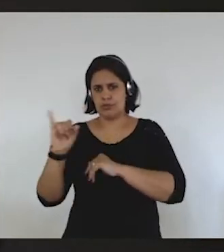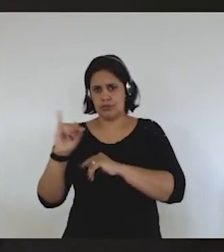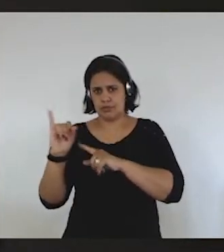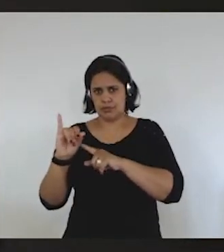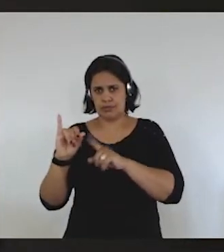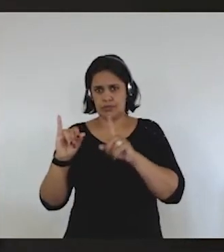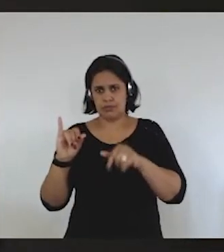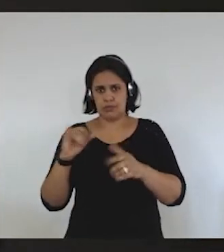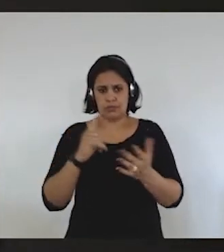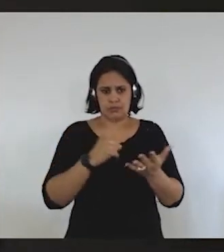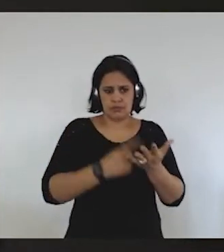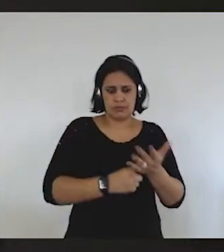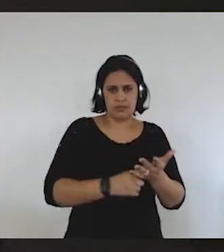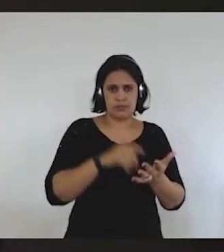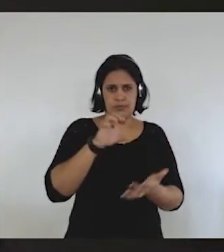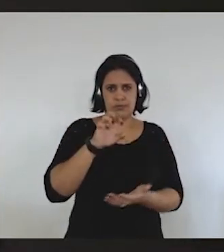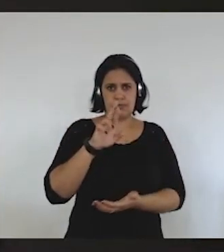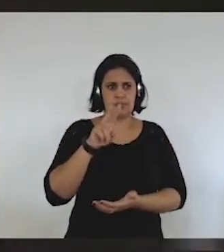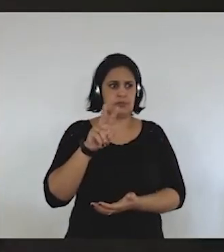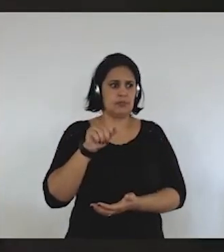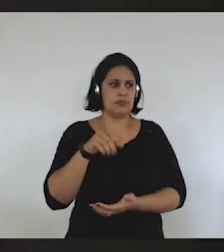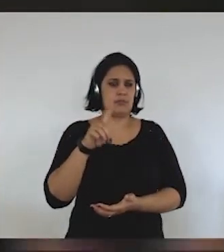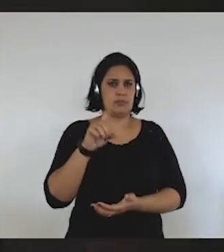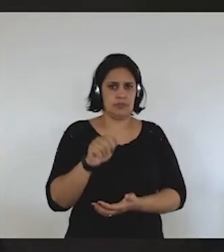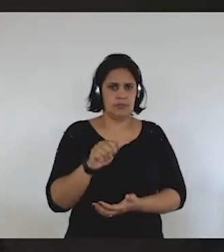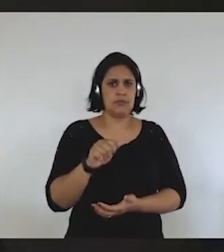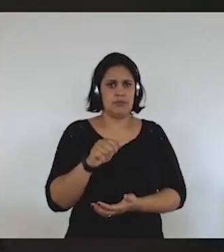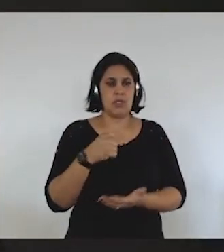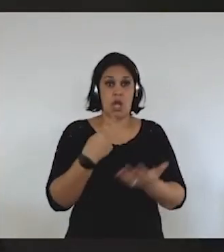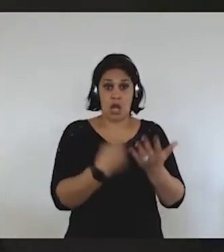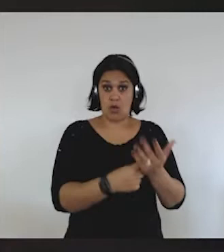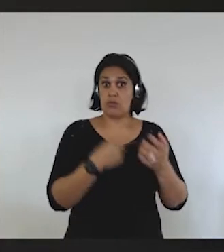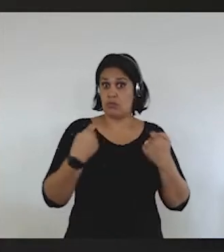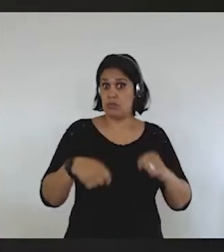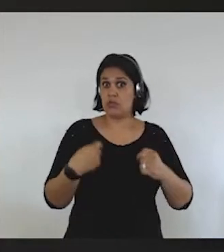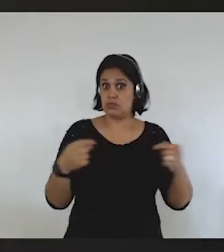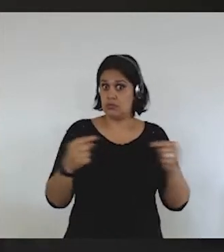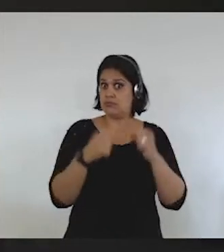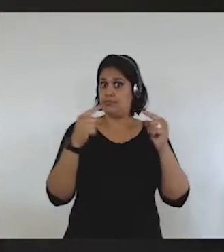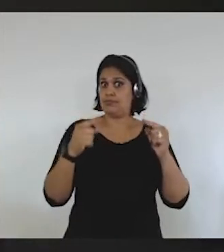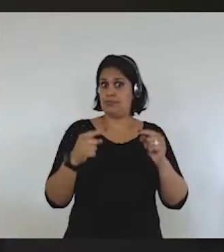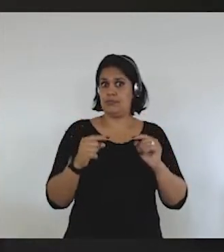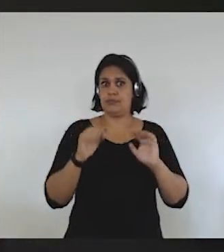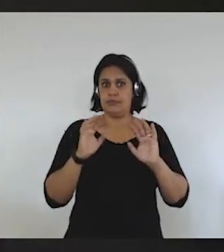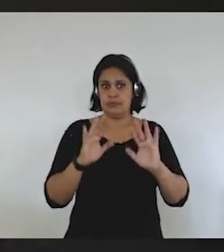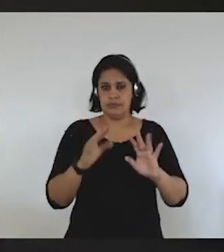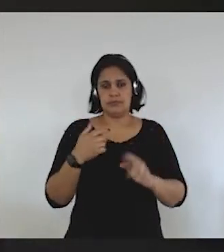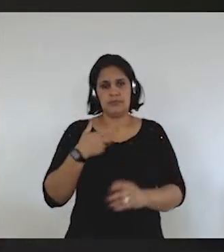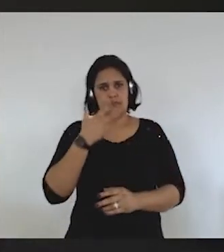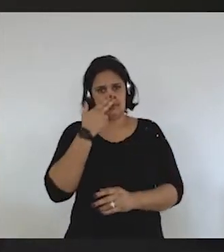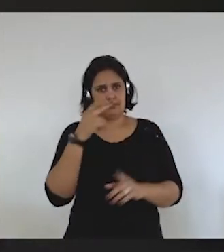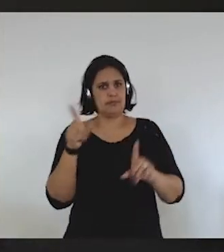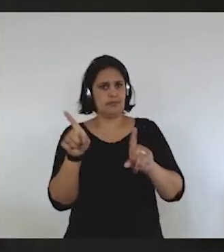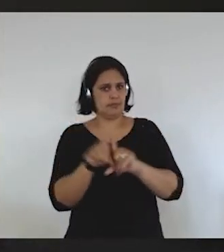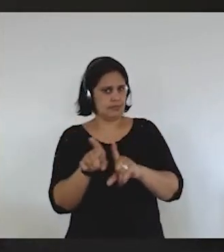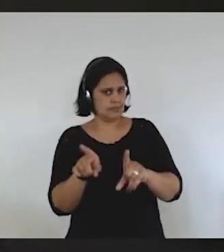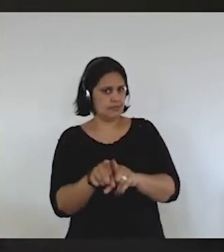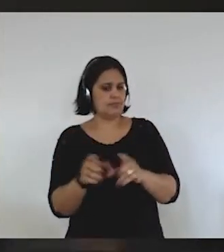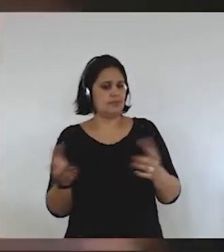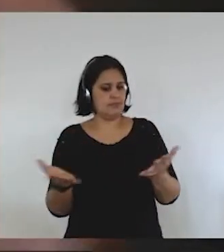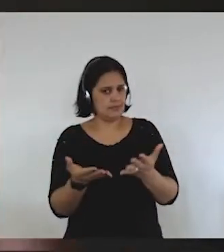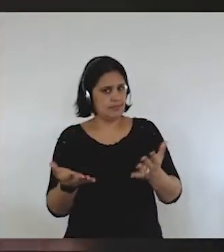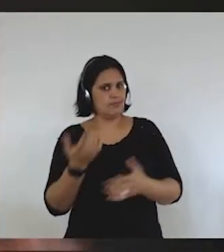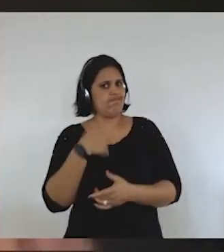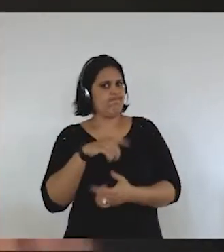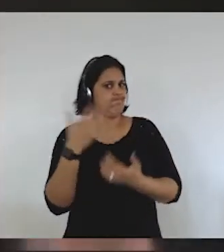Pacta Sunt Servanda, né? Os acordos precisam ser cumpridos. Eu acho que isso também está em xeque hoje.